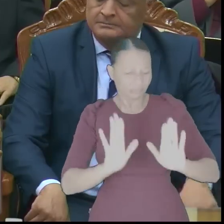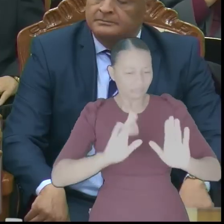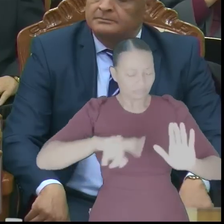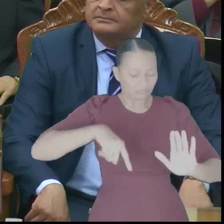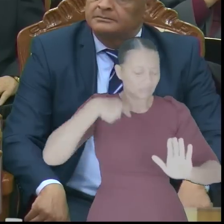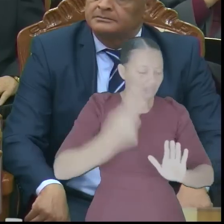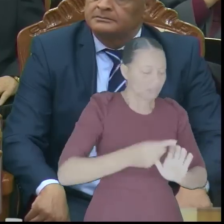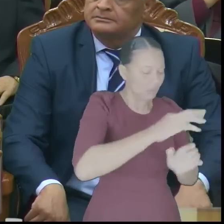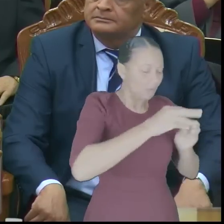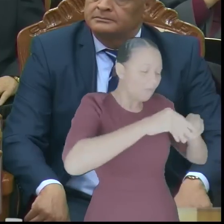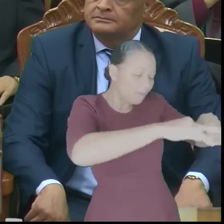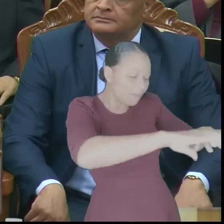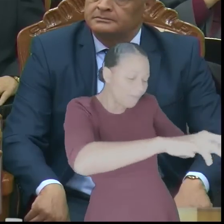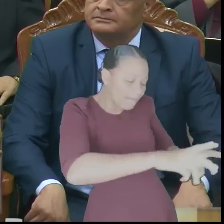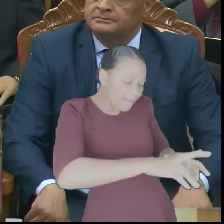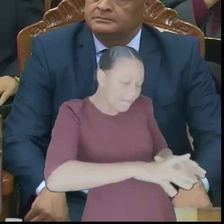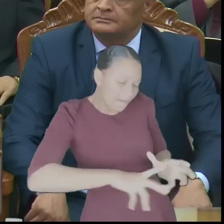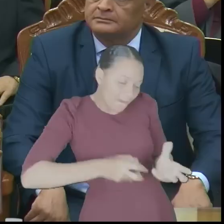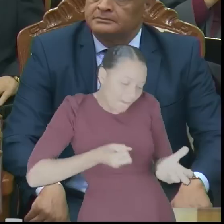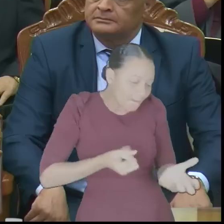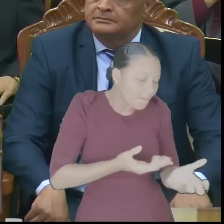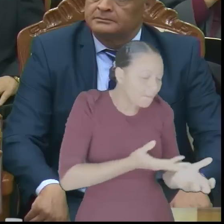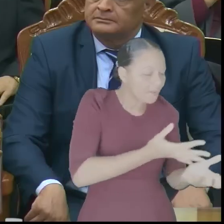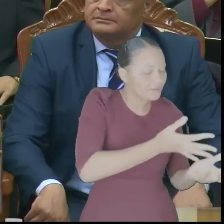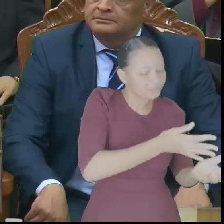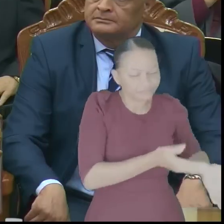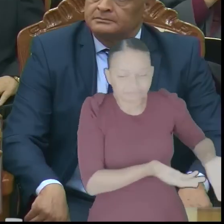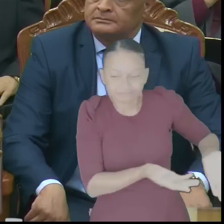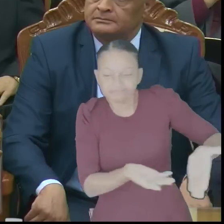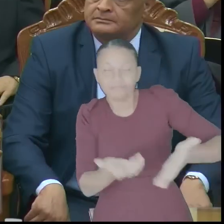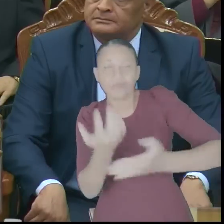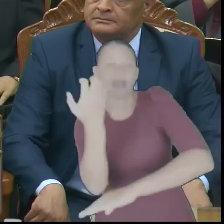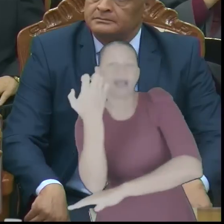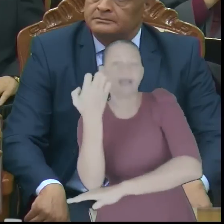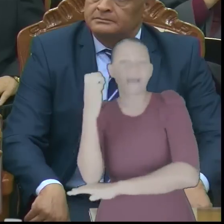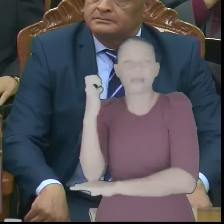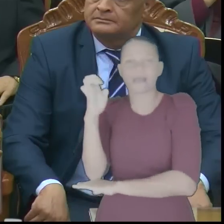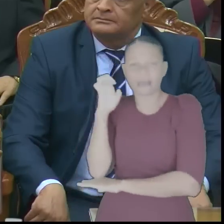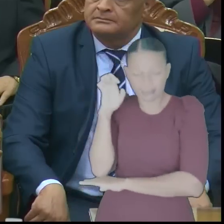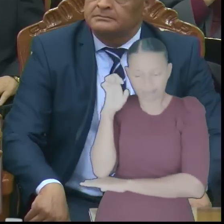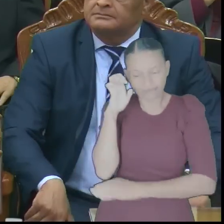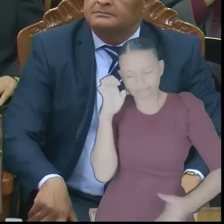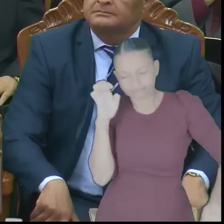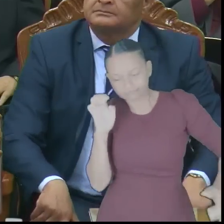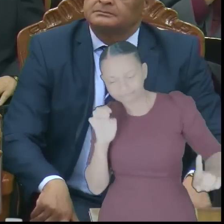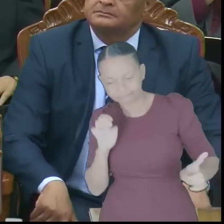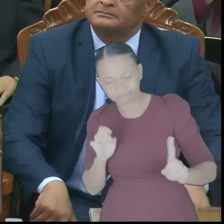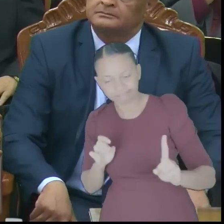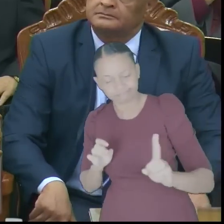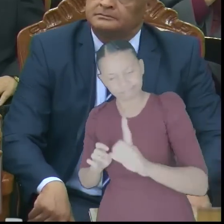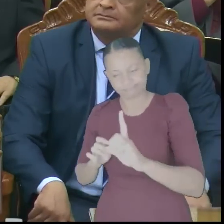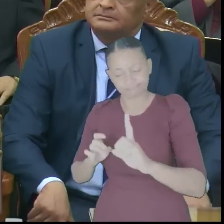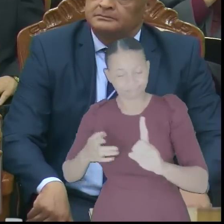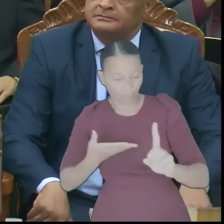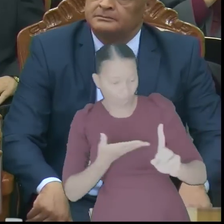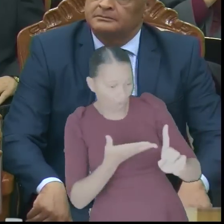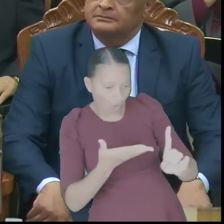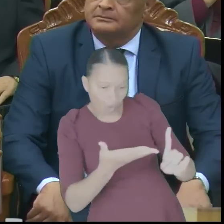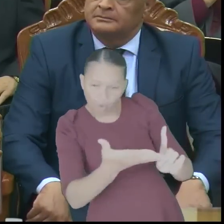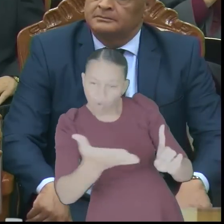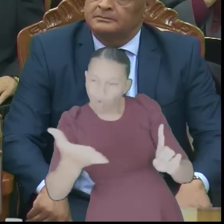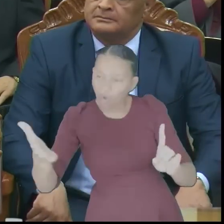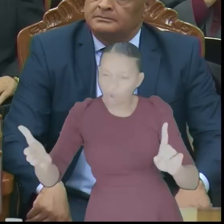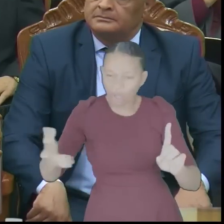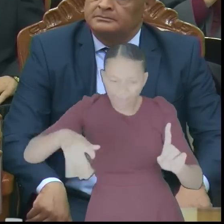põe o homem dentro do paraíso. A Bíblia diz que quando Deus pôs o homem no paraíso, ele disse ao homem: no meio do jardim há